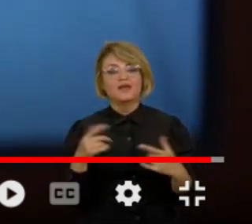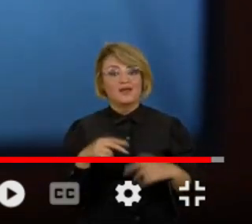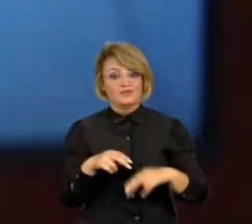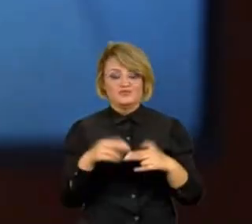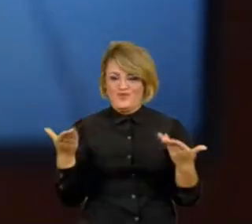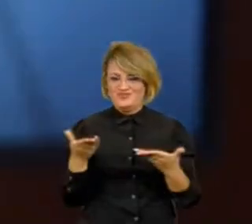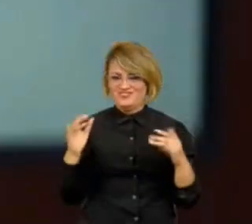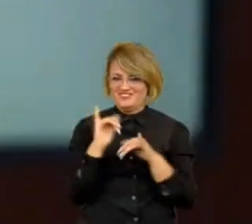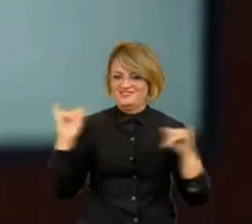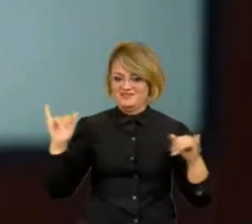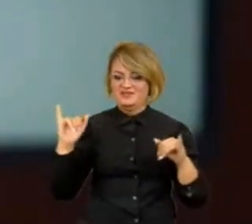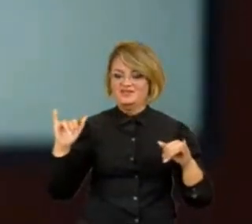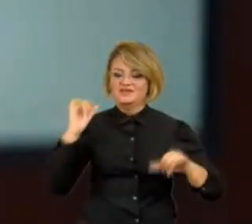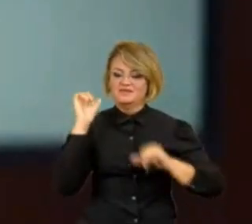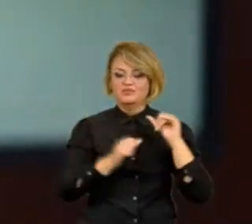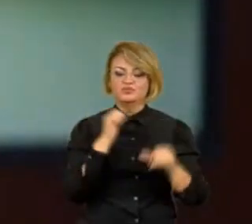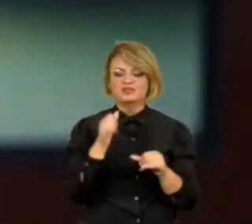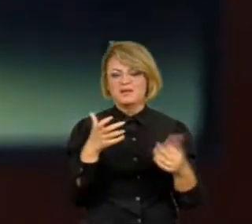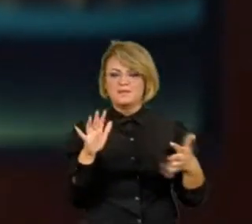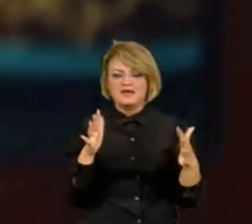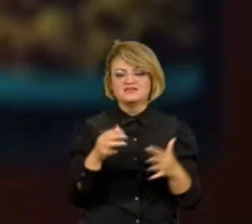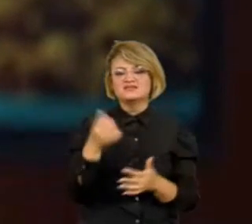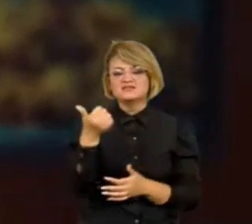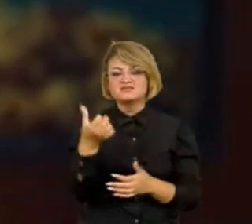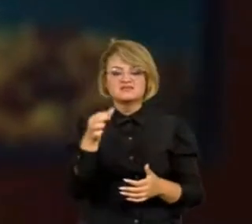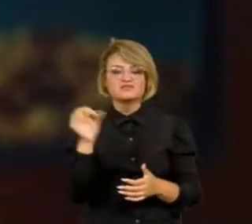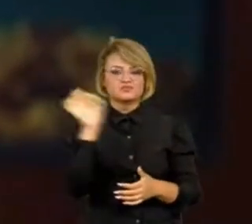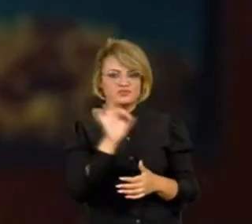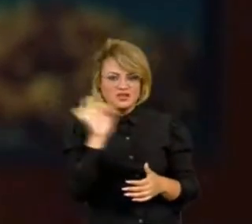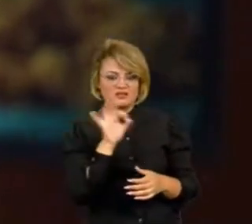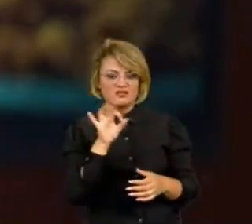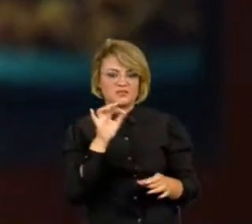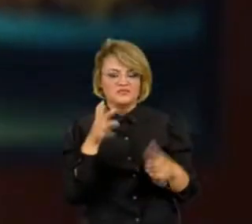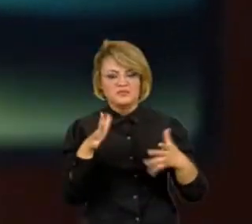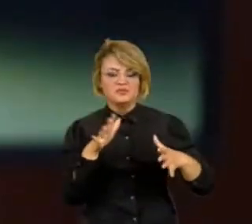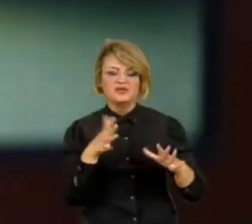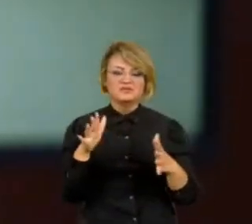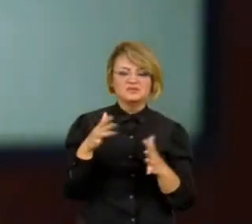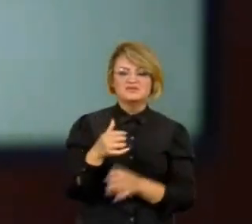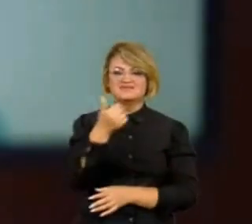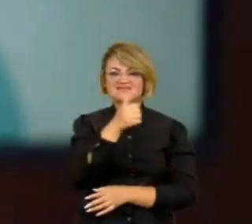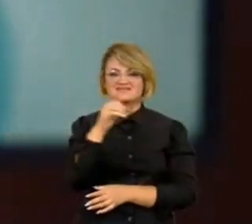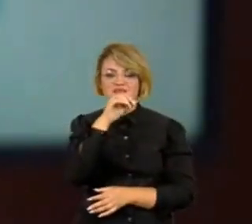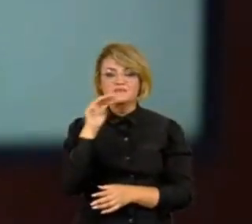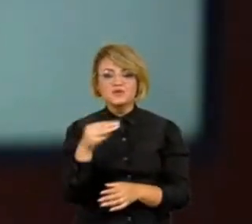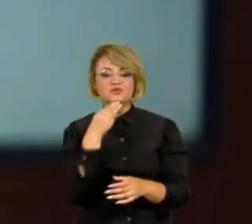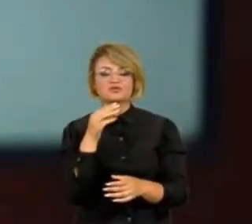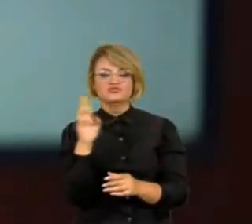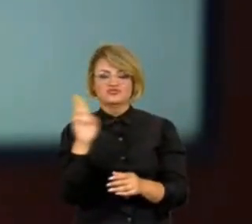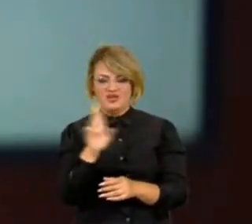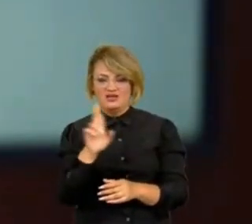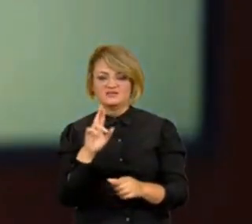de 16%, é algo em torno de mais de 100 milhões de reais que que o Ministério repassa